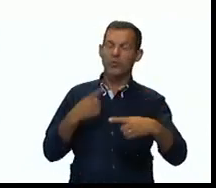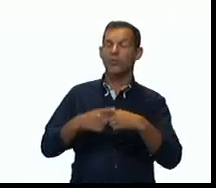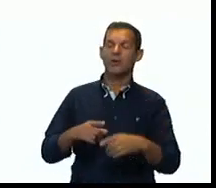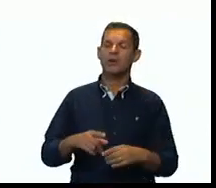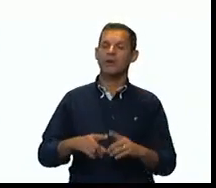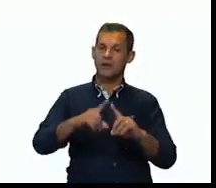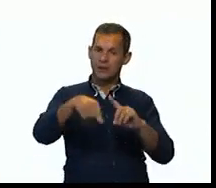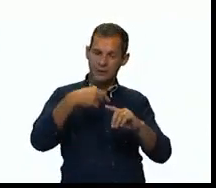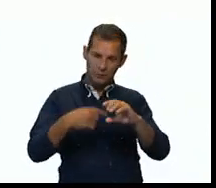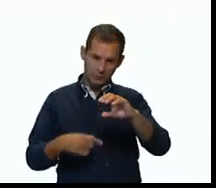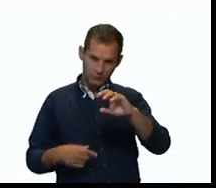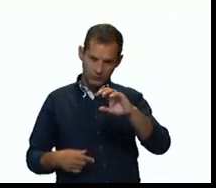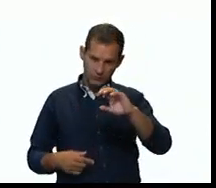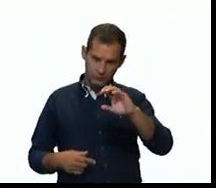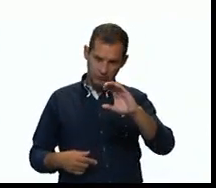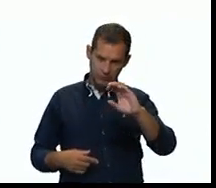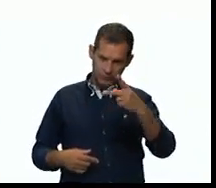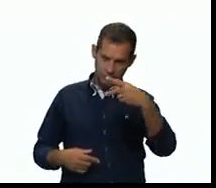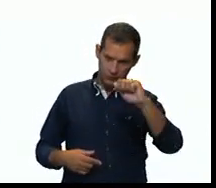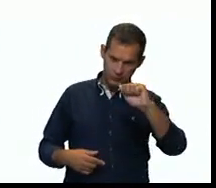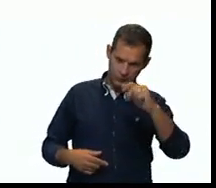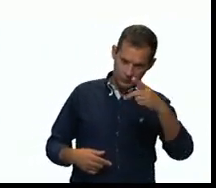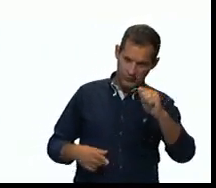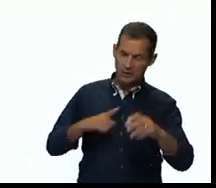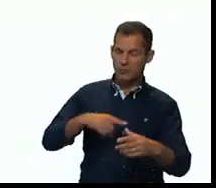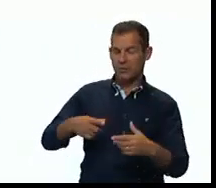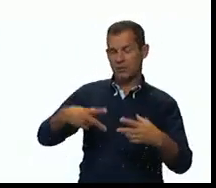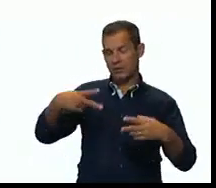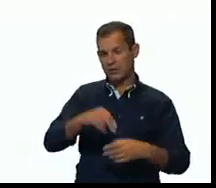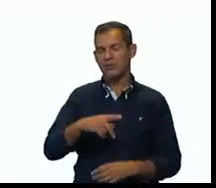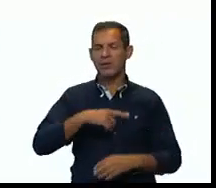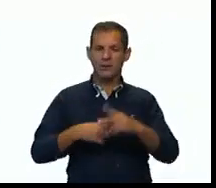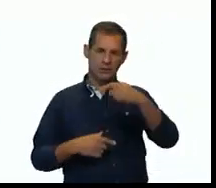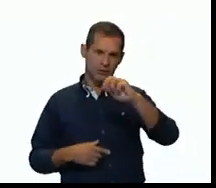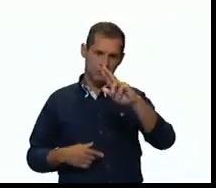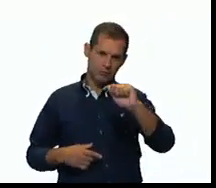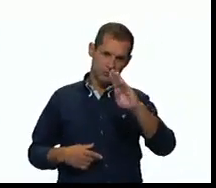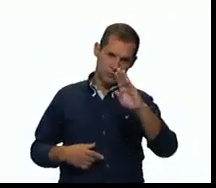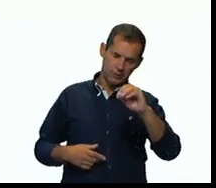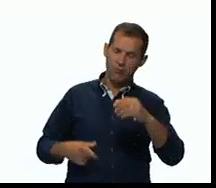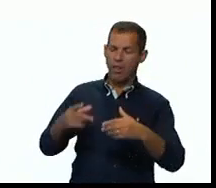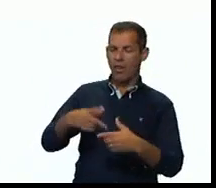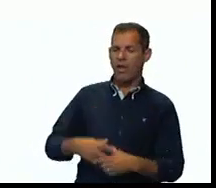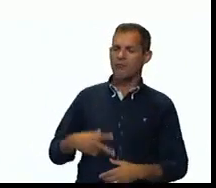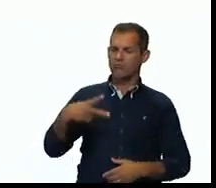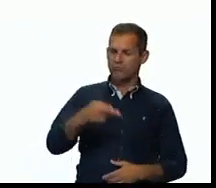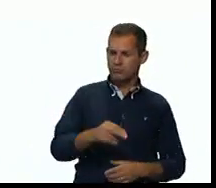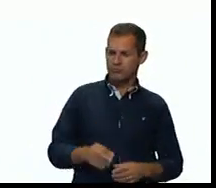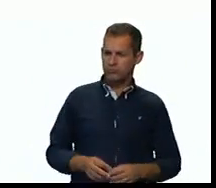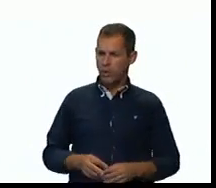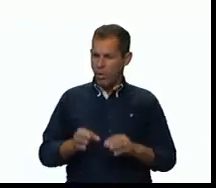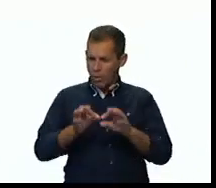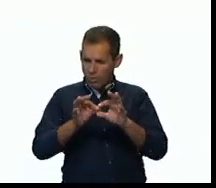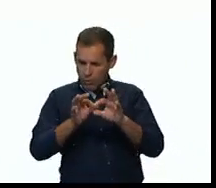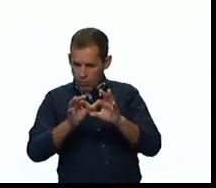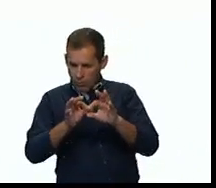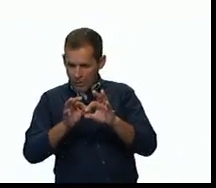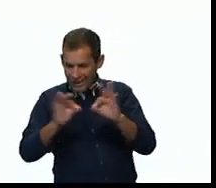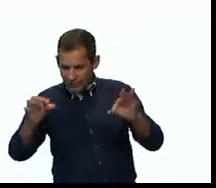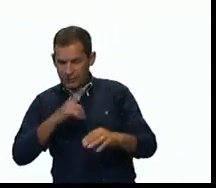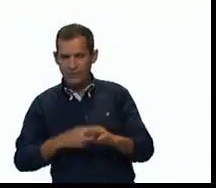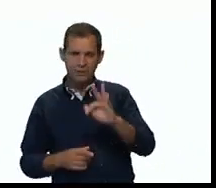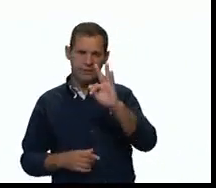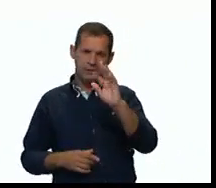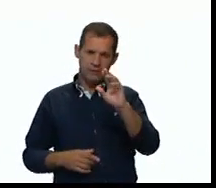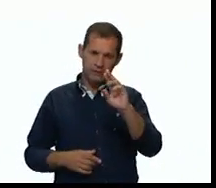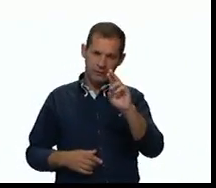corte. O que aconteceu? Nós tínhamos uma parábola, foram lá e cortaram essa chapa com essa reta. Então, eu tenho aqui a função